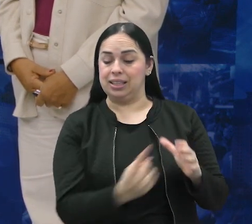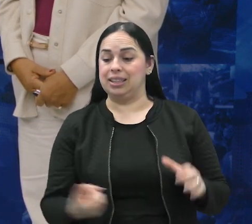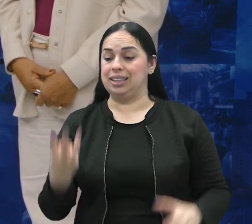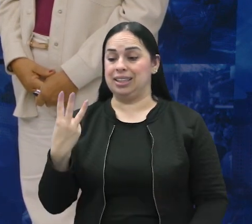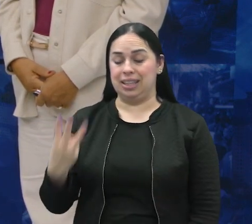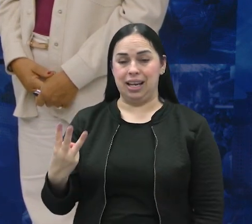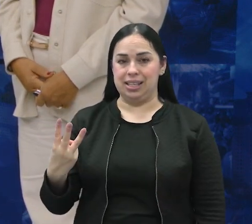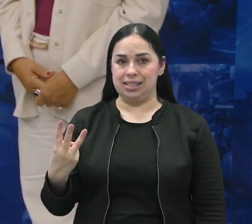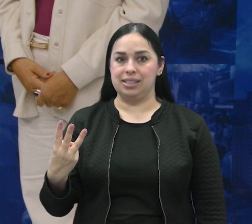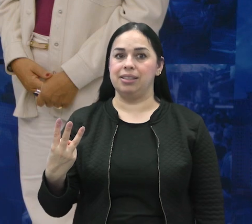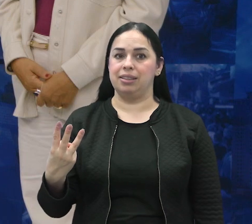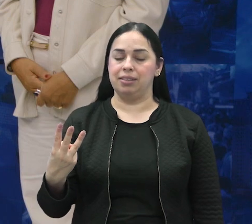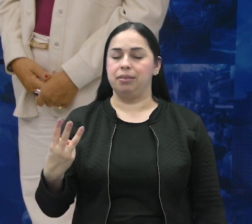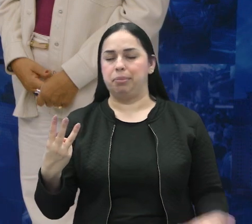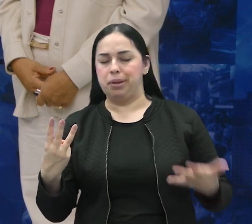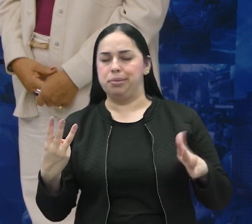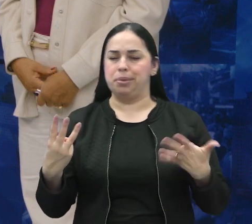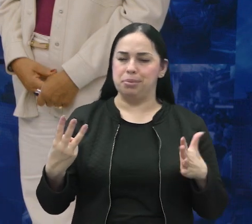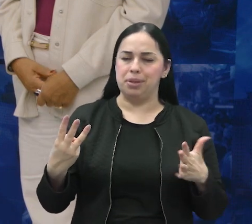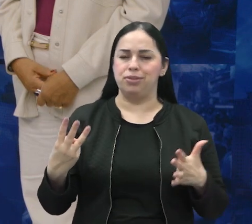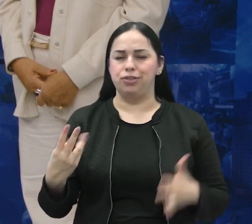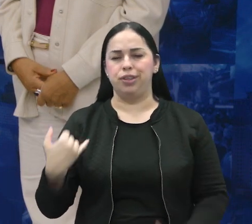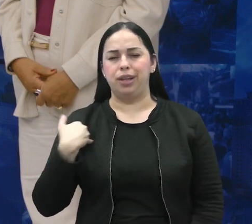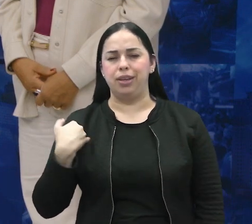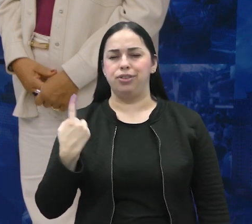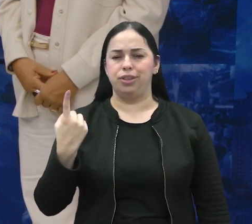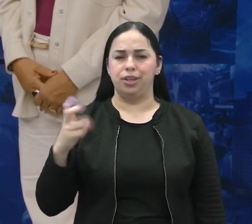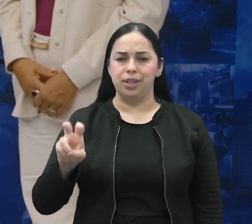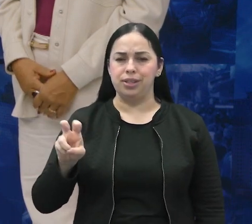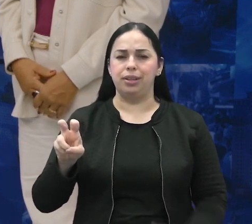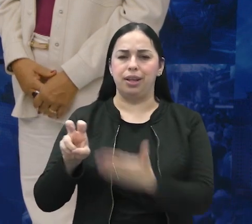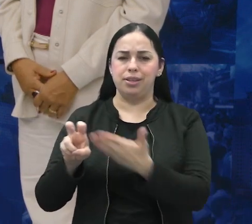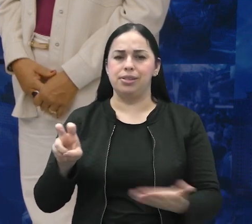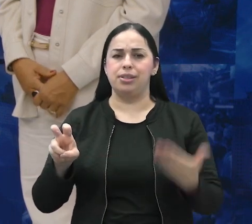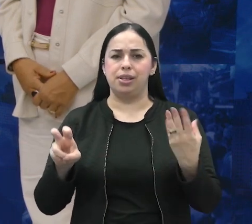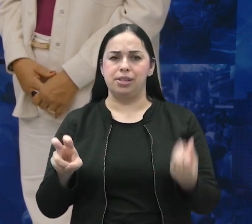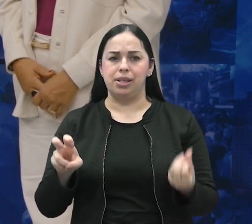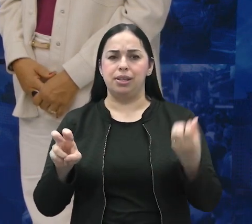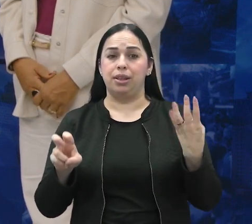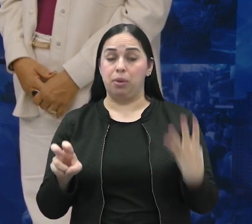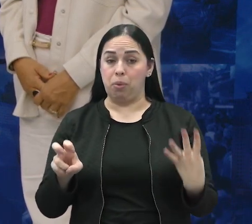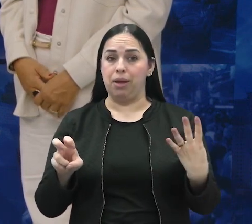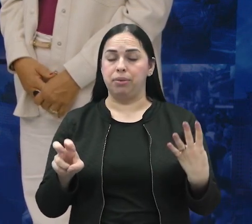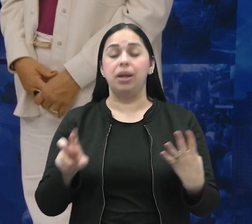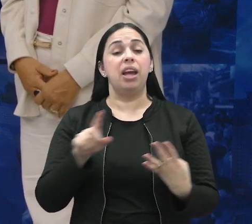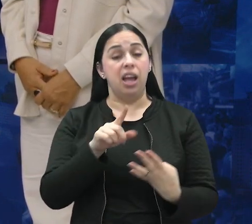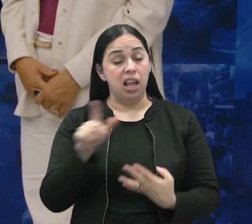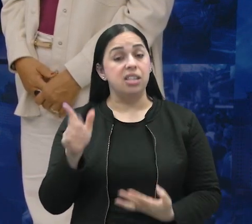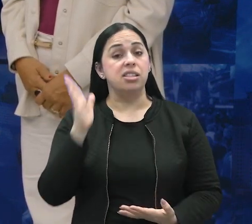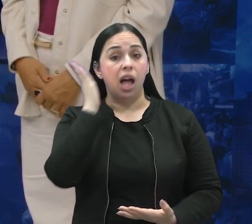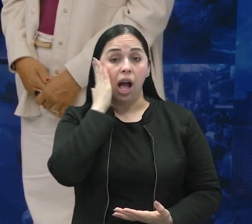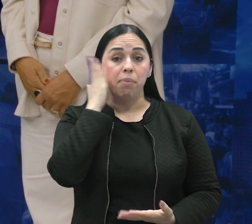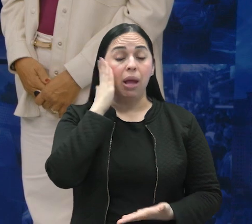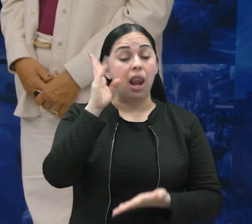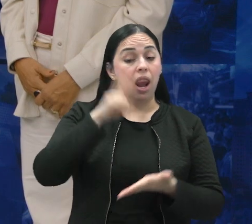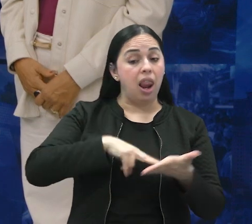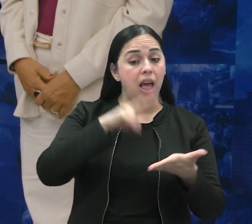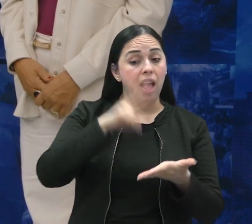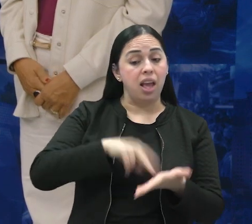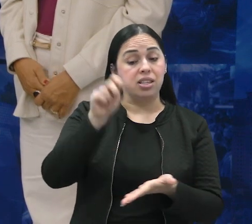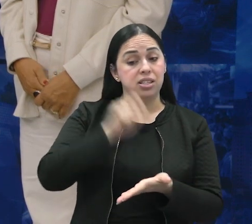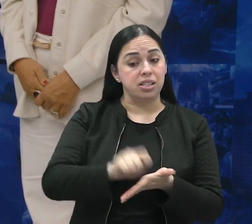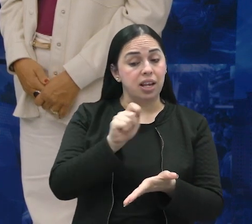entre 15 e 64 anos são analfabetos funcionais. Na prática, isso significa que muitas